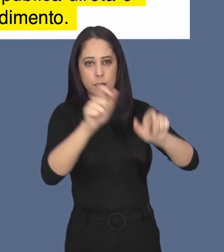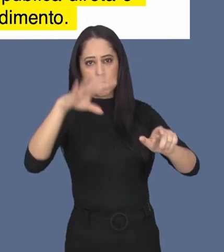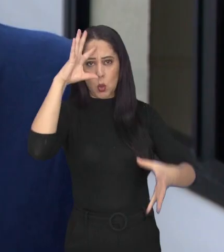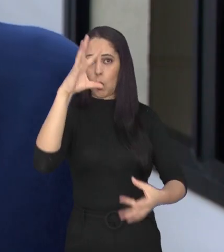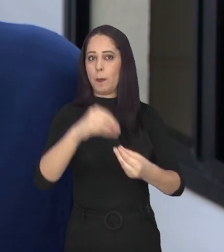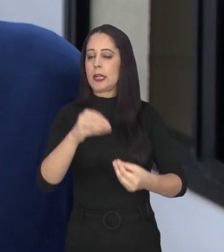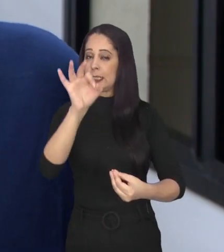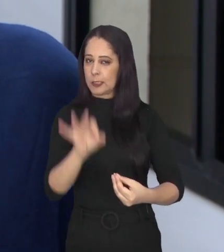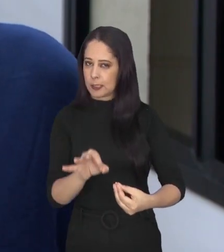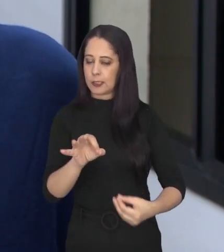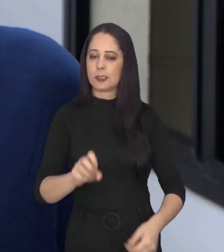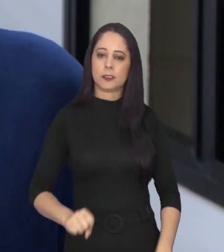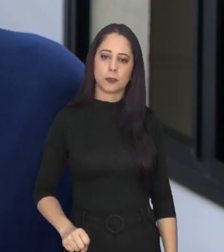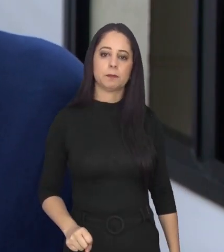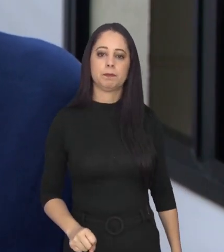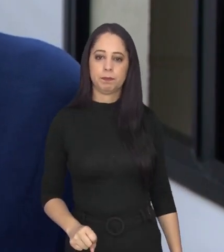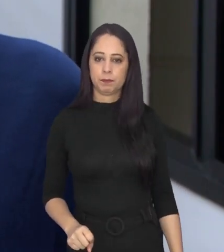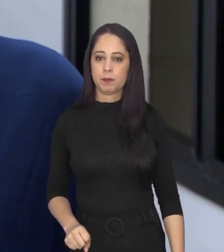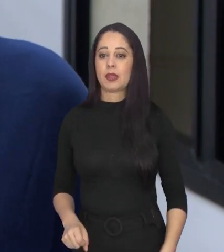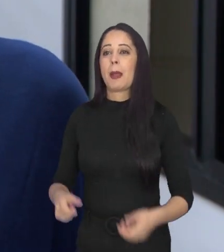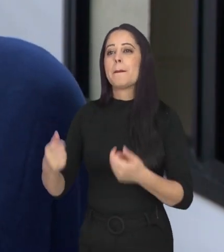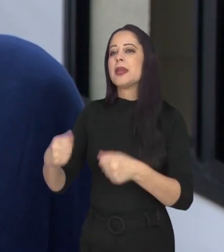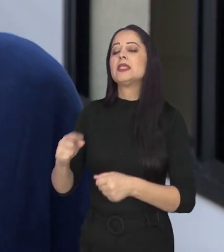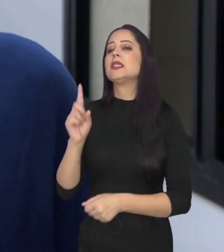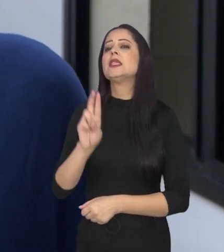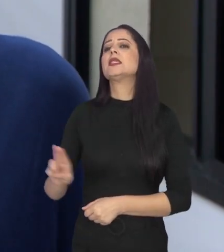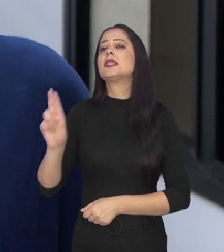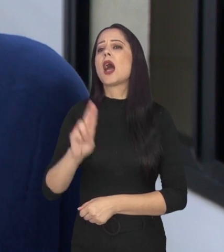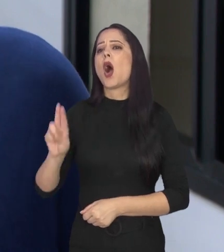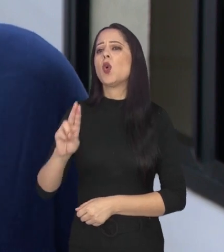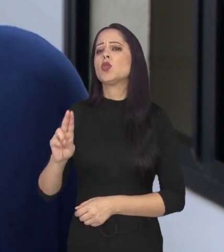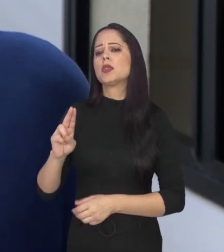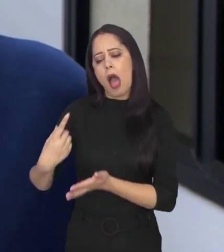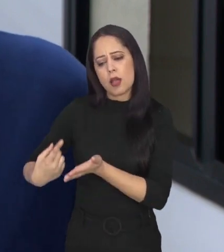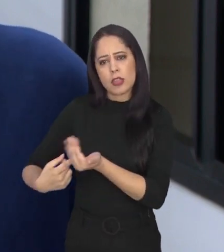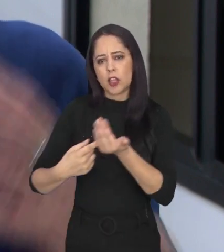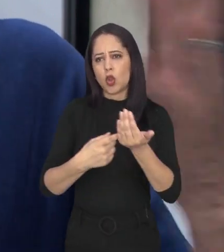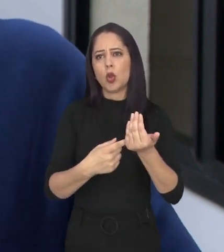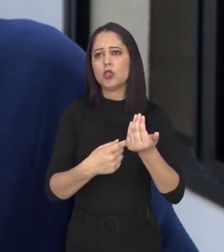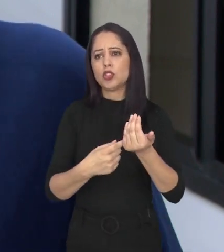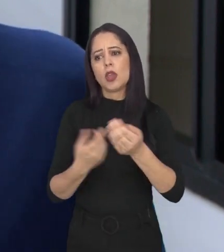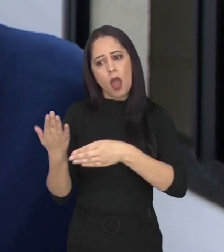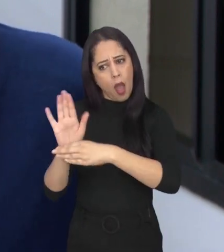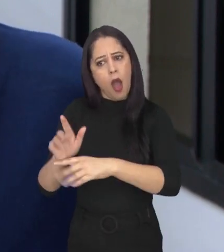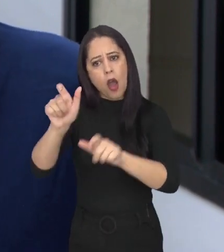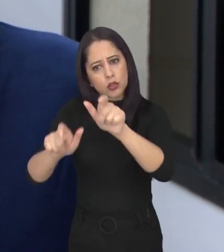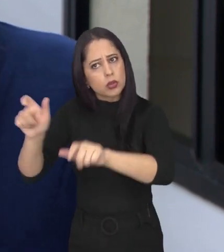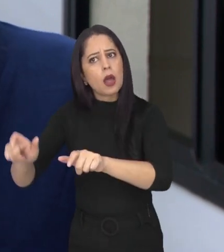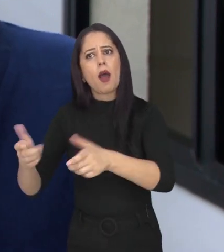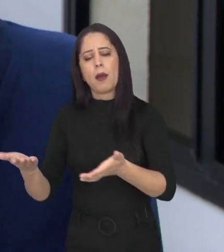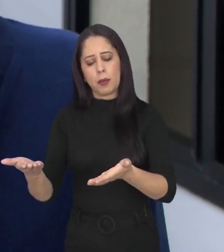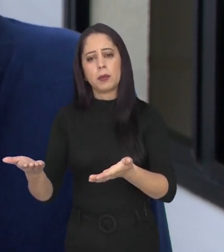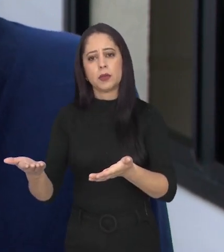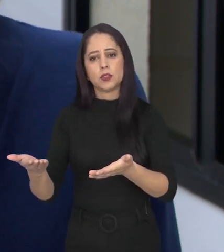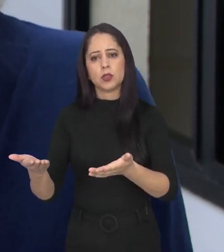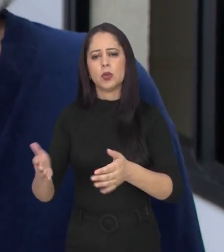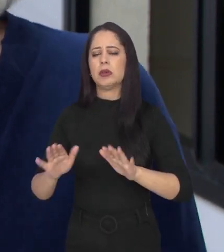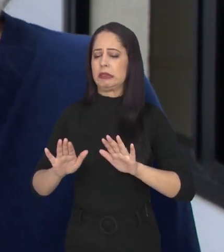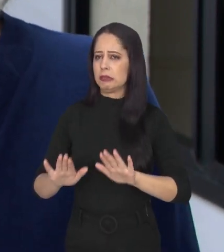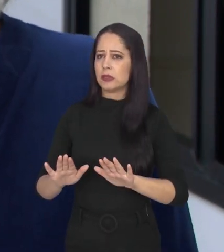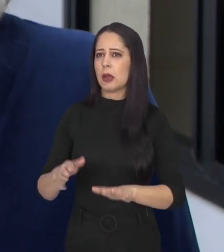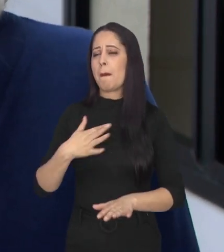entendimento. Nós temos que pegar tecnologia, não é para cobrar, não é para multar, não, é para ajudar o cidadão também. Então